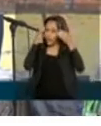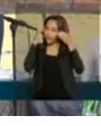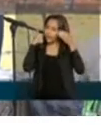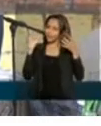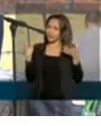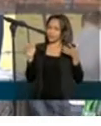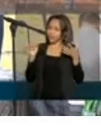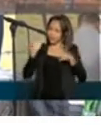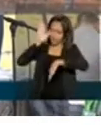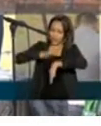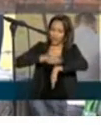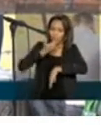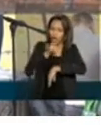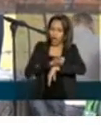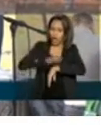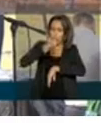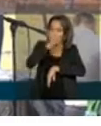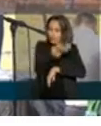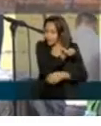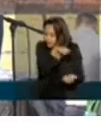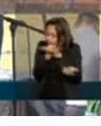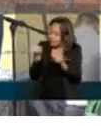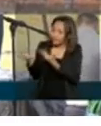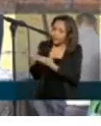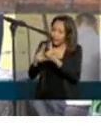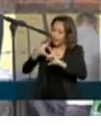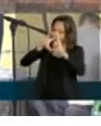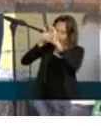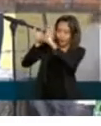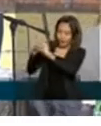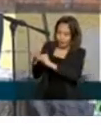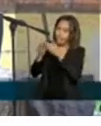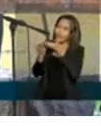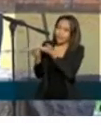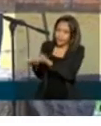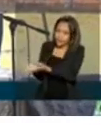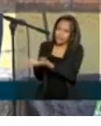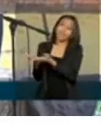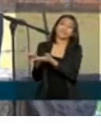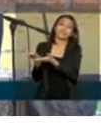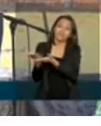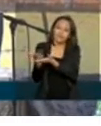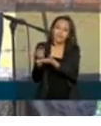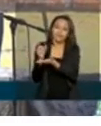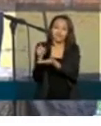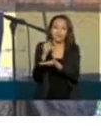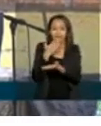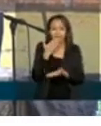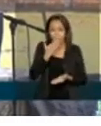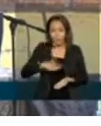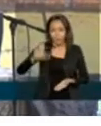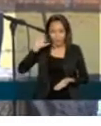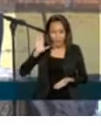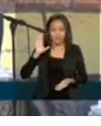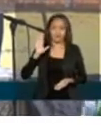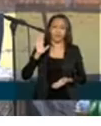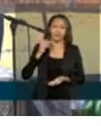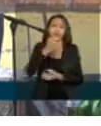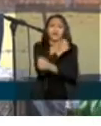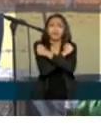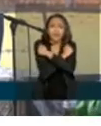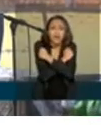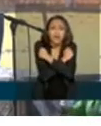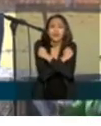hora do almoço eu vou ter o prazer de lhe entregar esse capacete com Guavira para pagar essa promessa que eu fiz ao senhor. Um grande abraço, que Deus